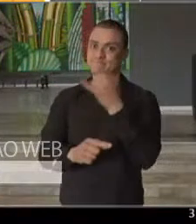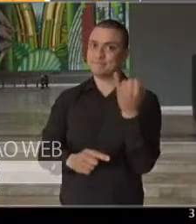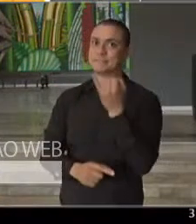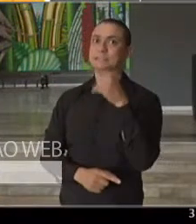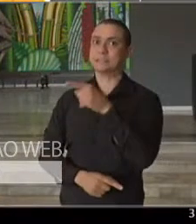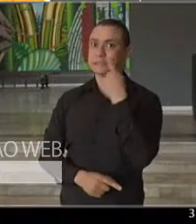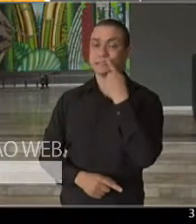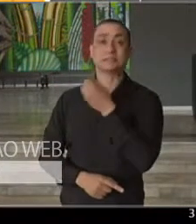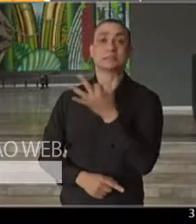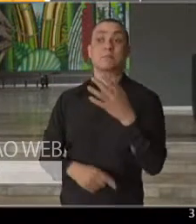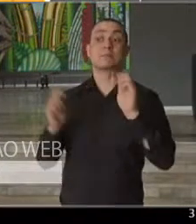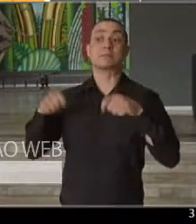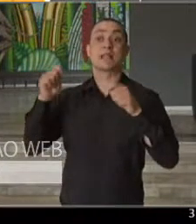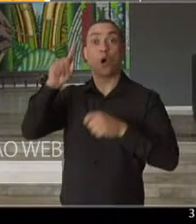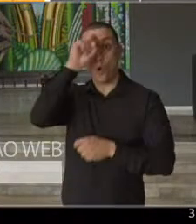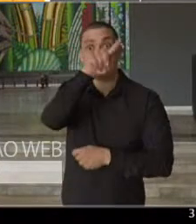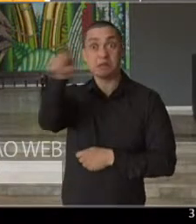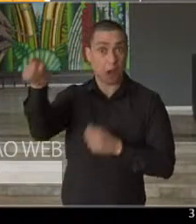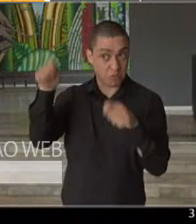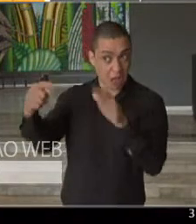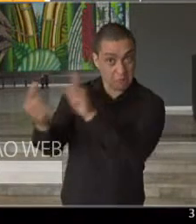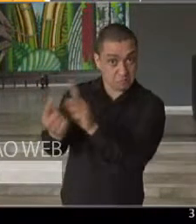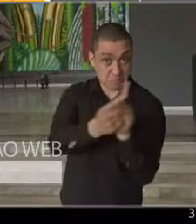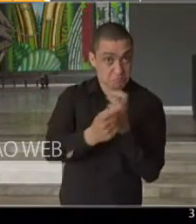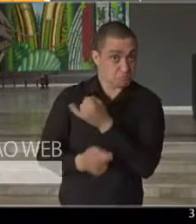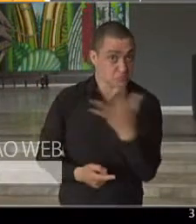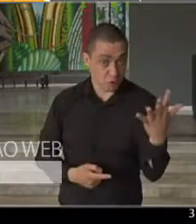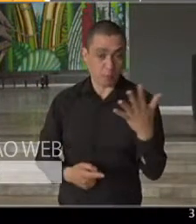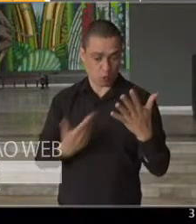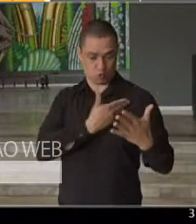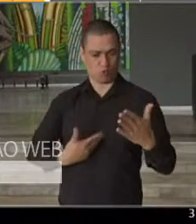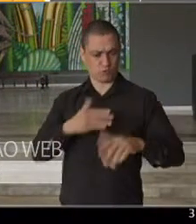importante, tanto pela capacidade hospitalar instalada